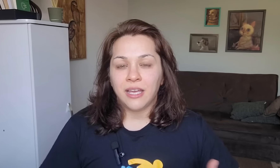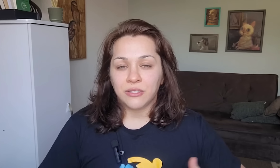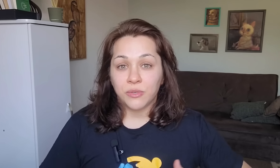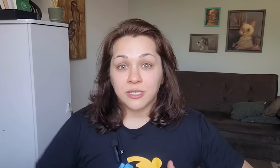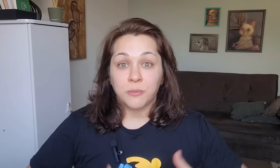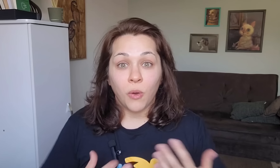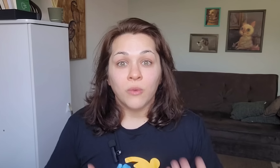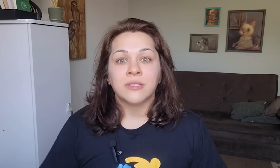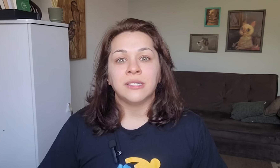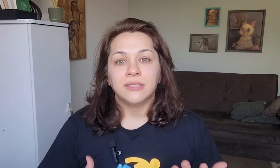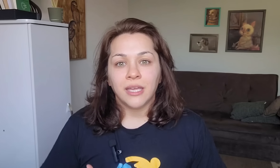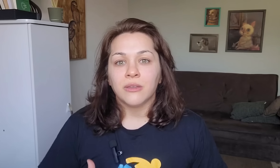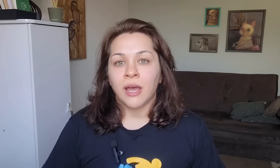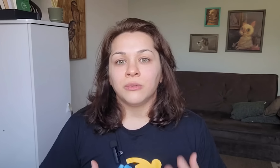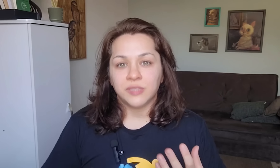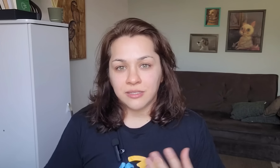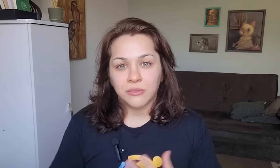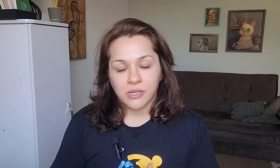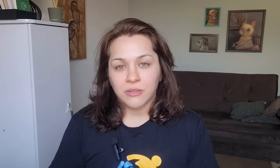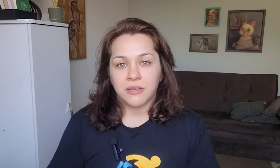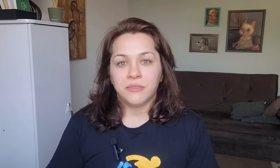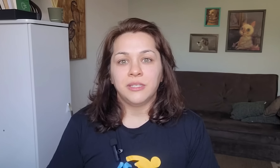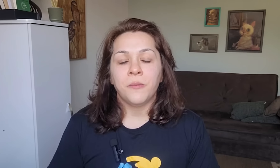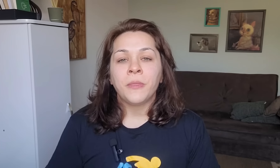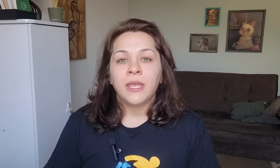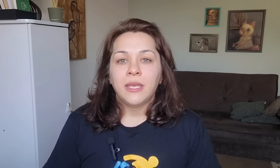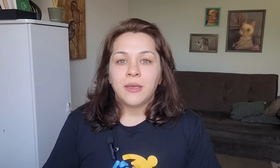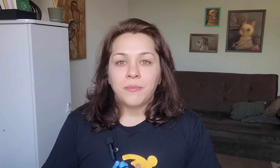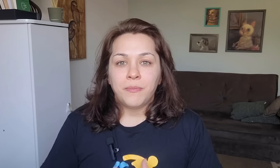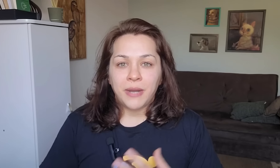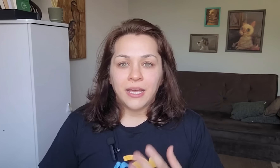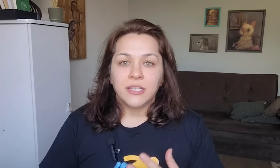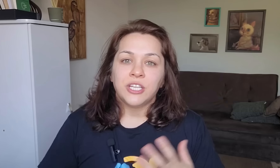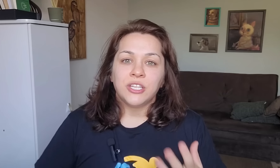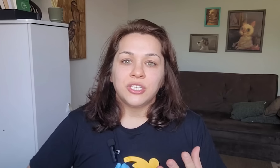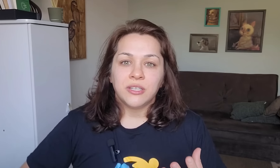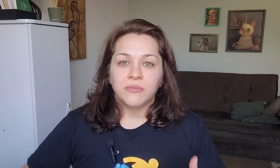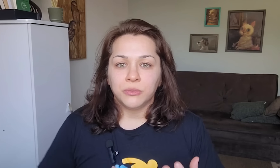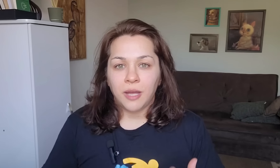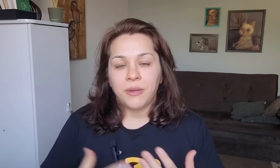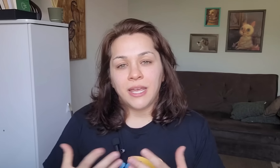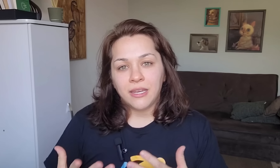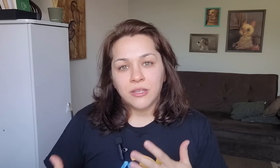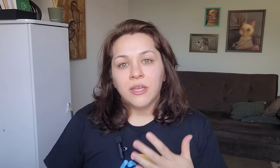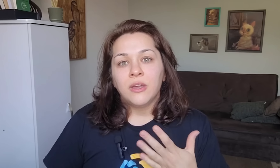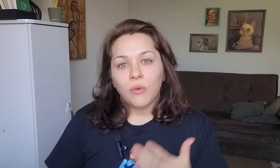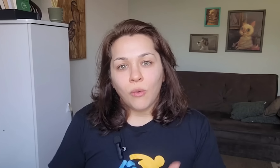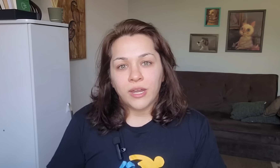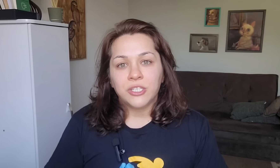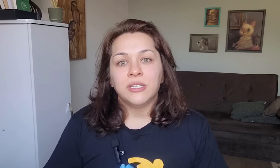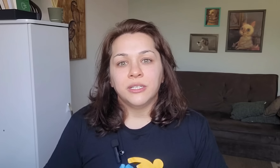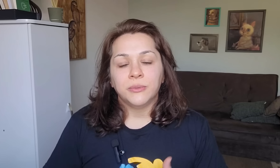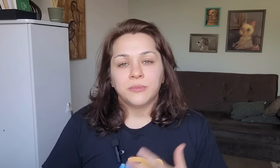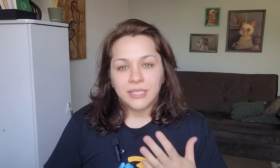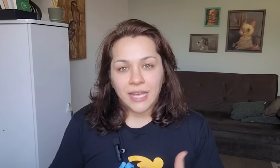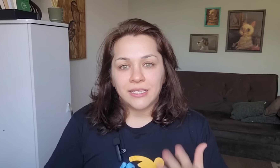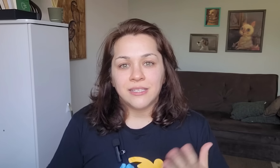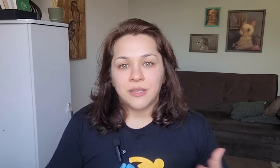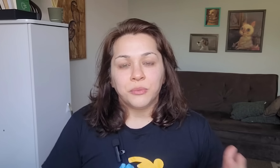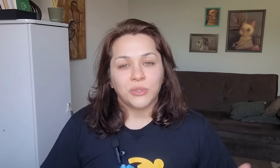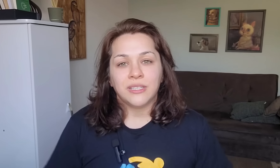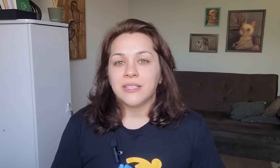dele, as coisas boas que têm acontecido na nossa vida, para a gente voltar para ele com gratidão